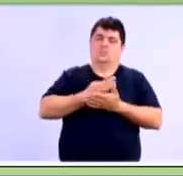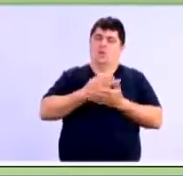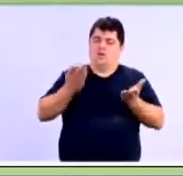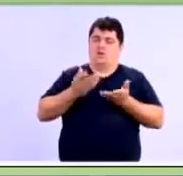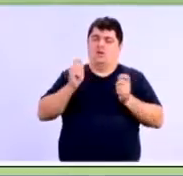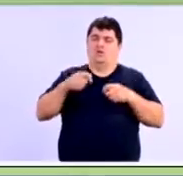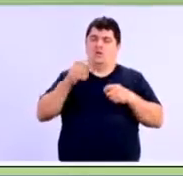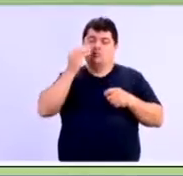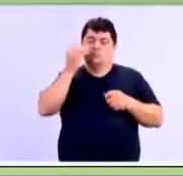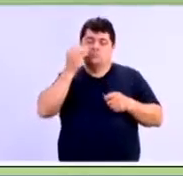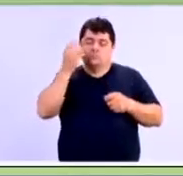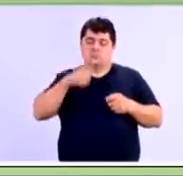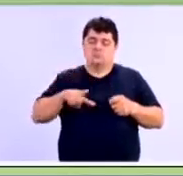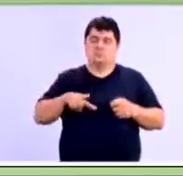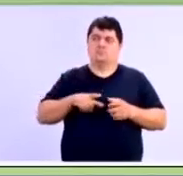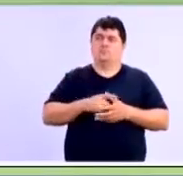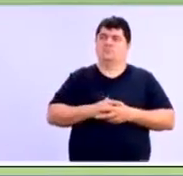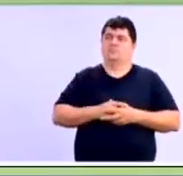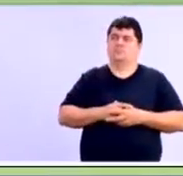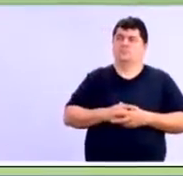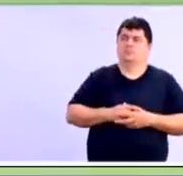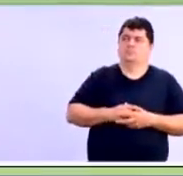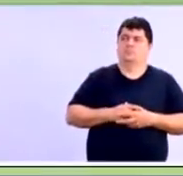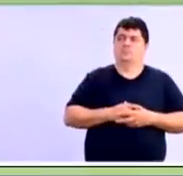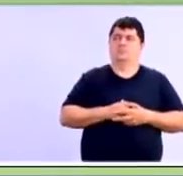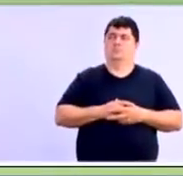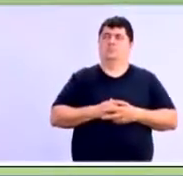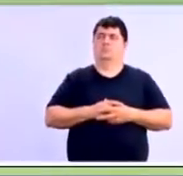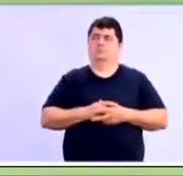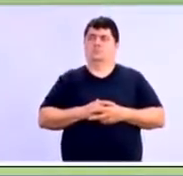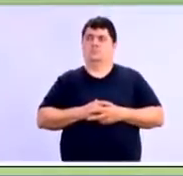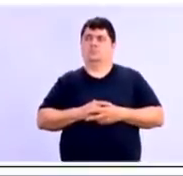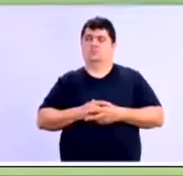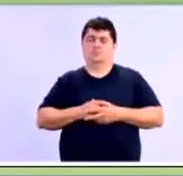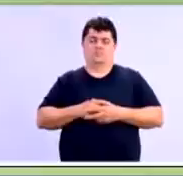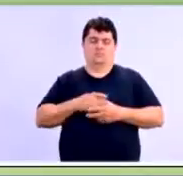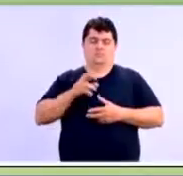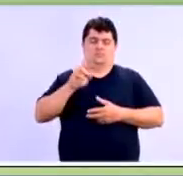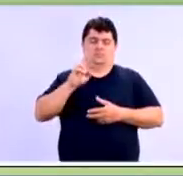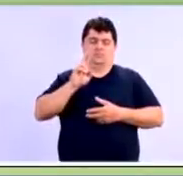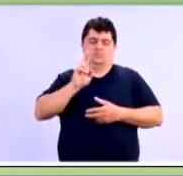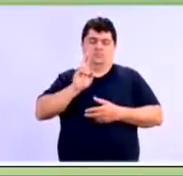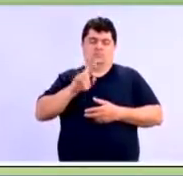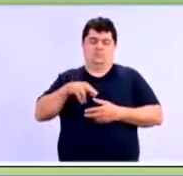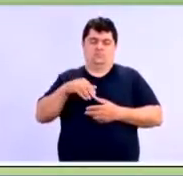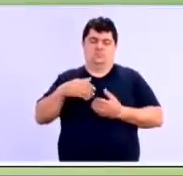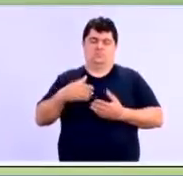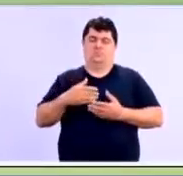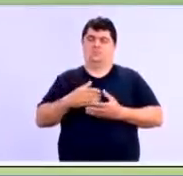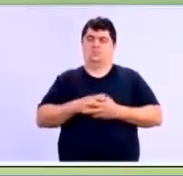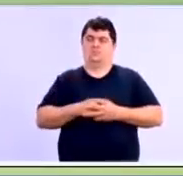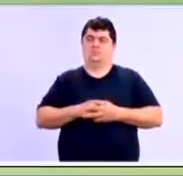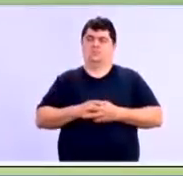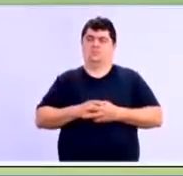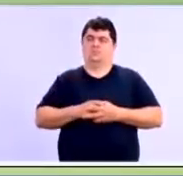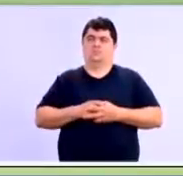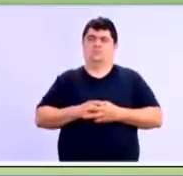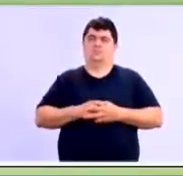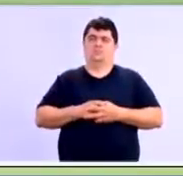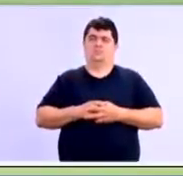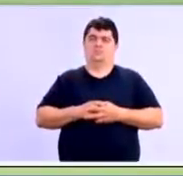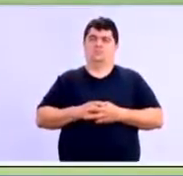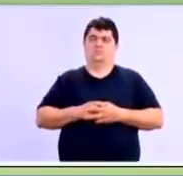de corrigir se foi esse o erro. Vamos calcular agora o retorno do patrimônio líquido, então? Vou calcular aqui na DRE.